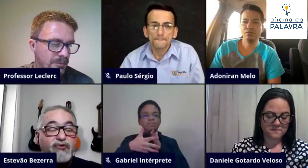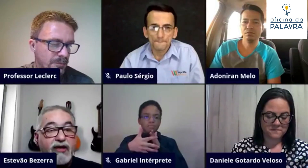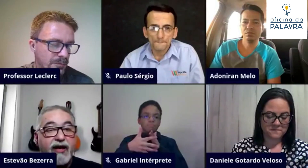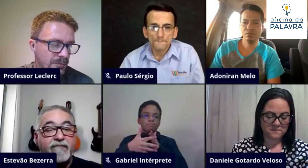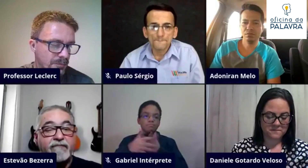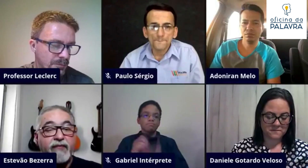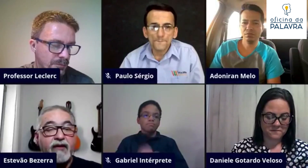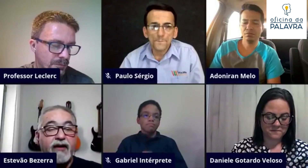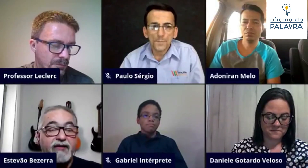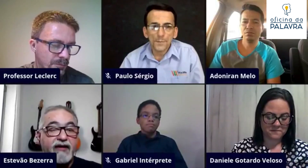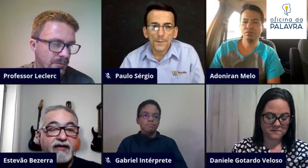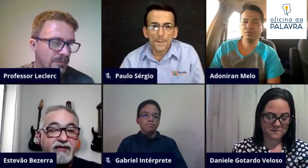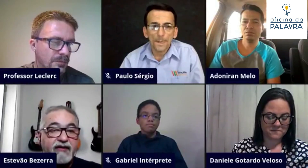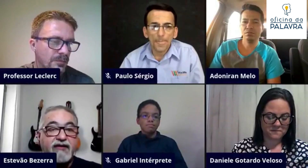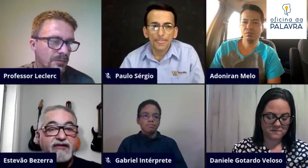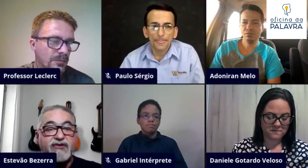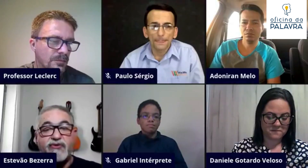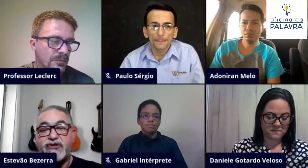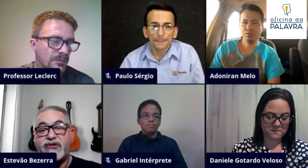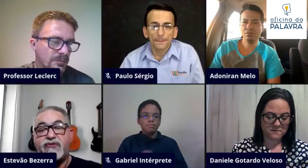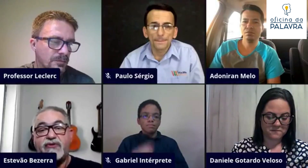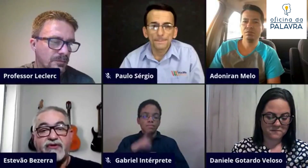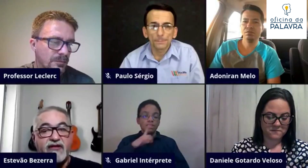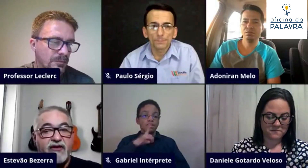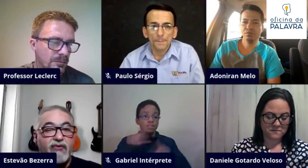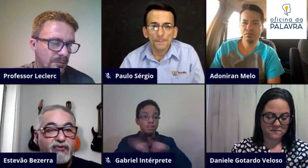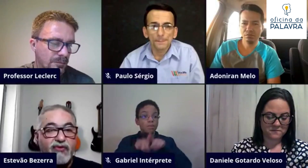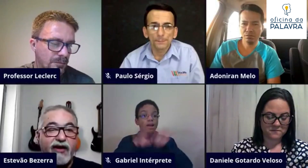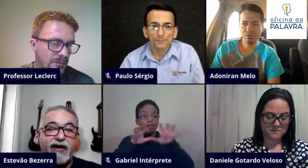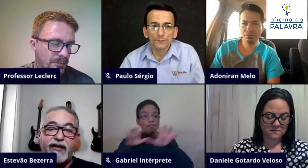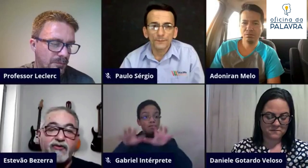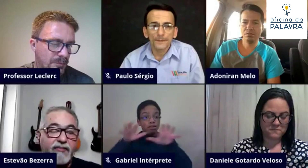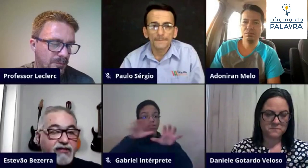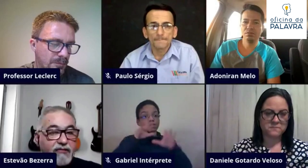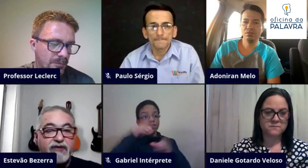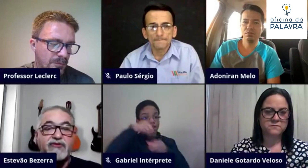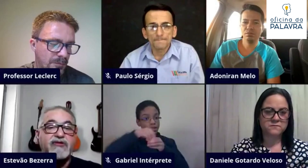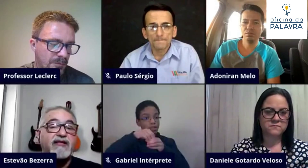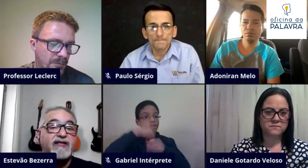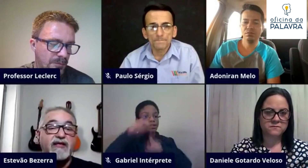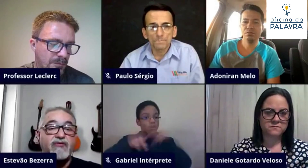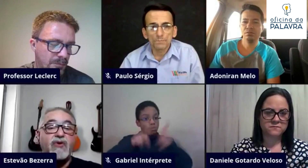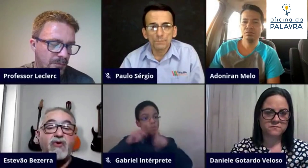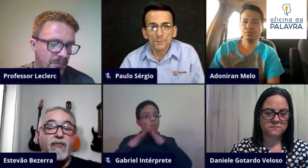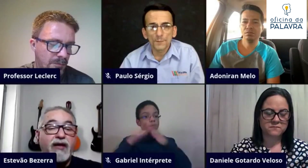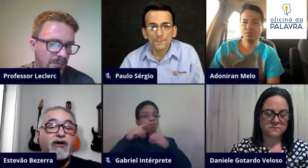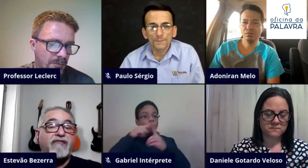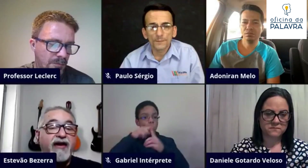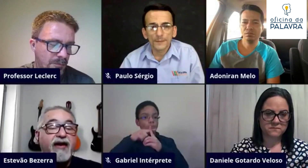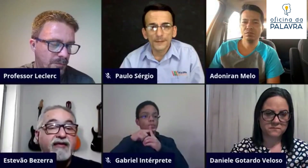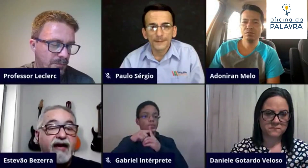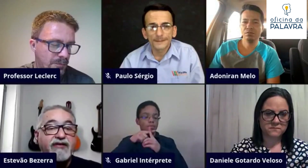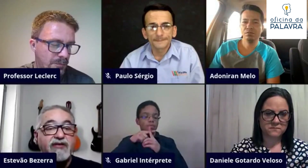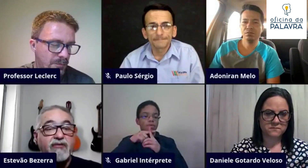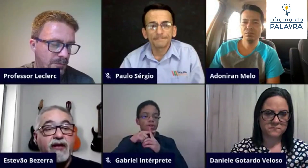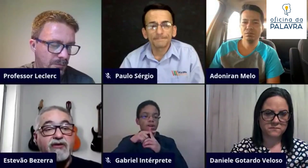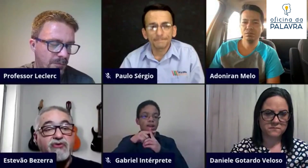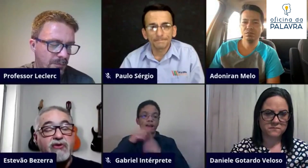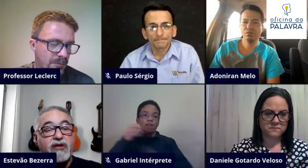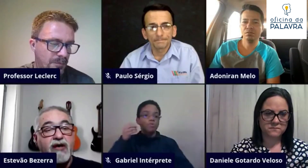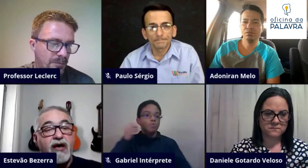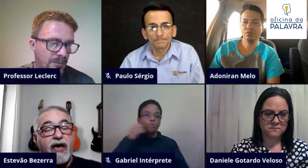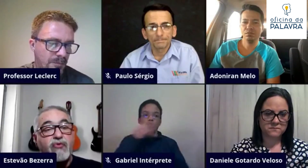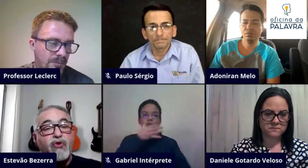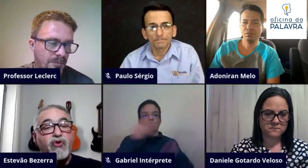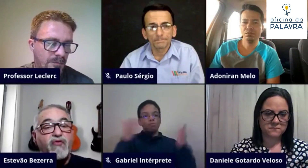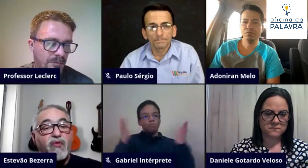isso vai impulsionar até nas igrejas hoje, quando você tem o culto online, automaticamente isso já está sendo uma nova realidade. Então eu